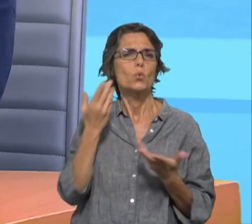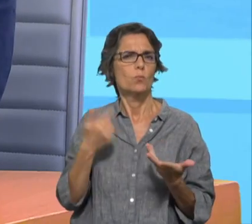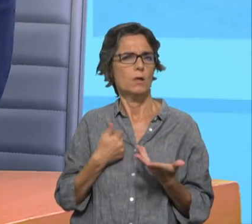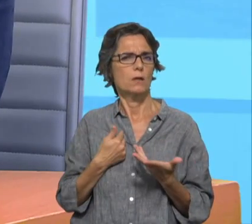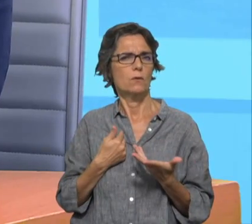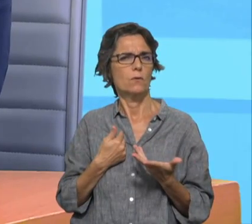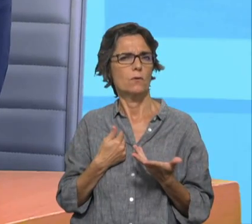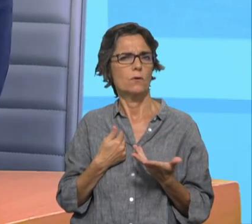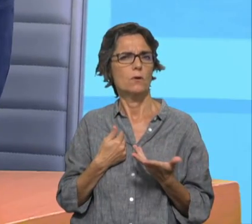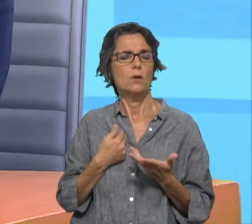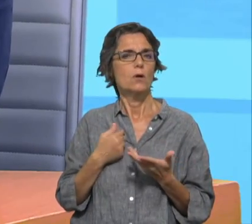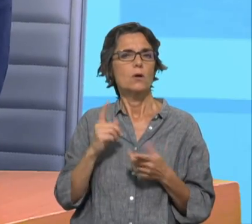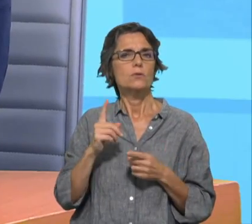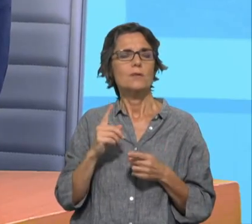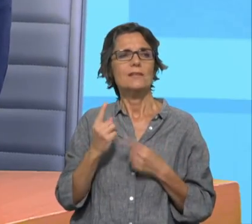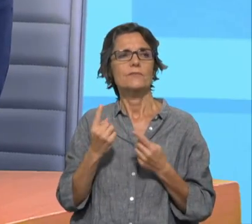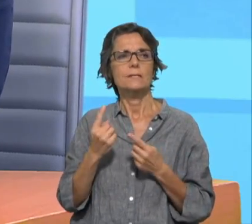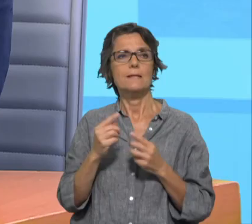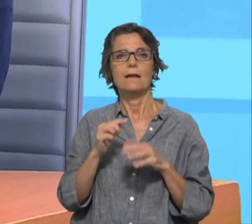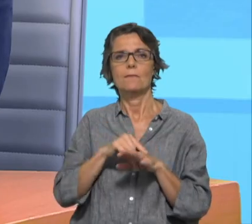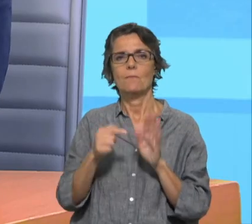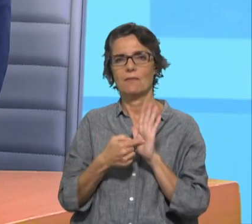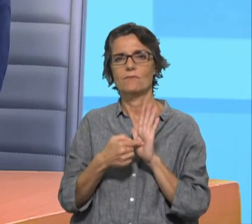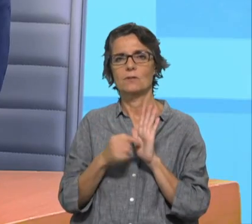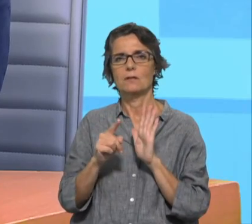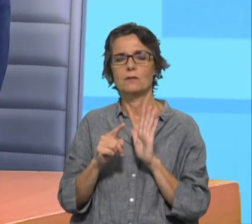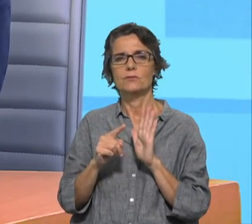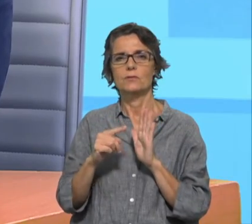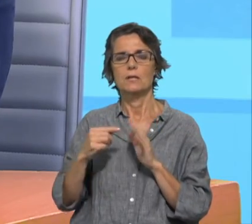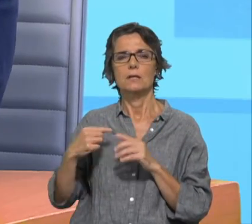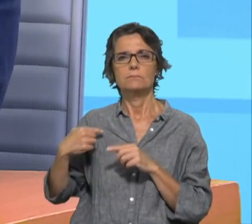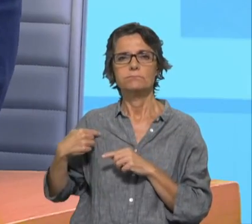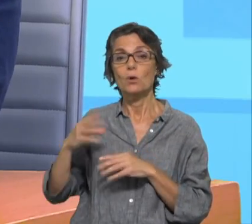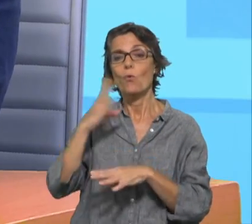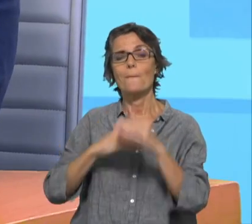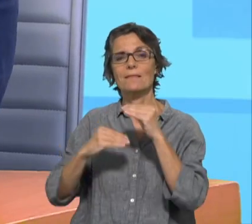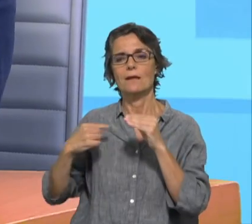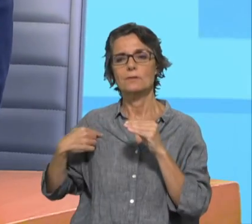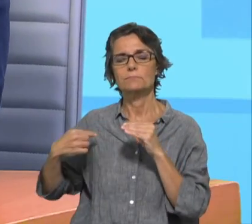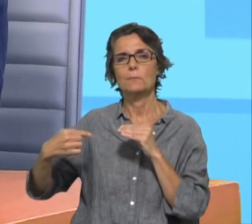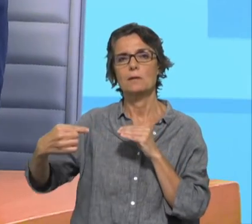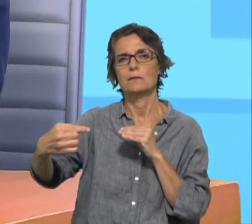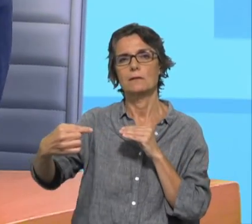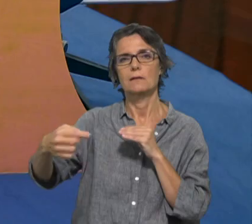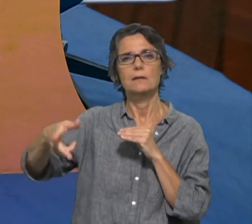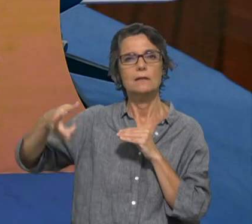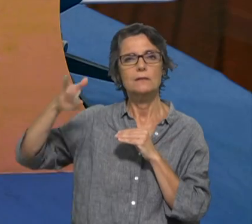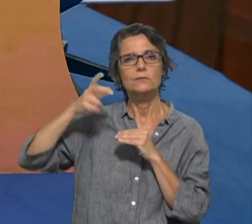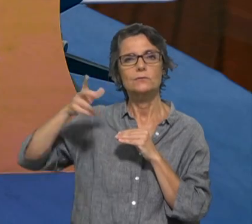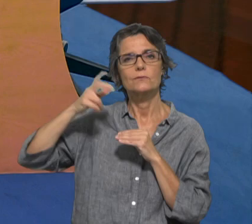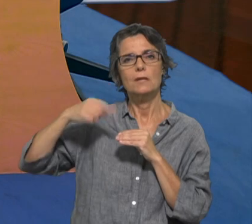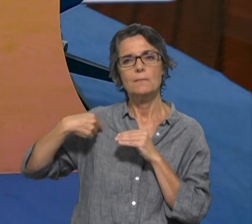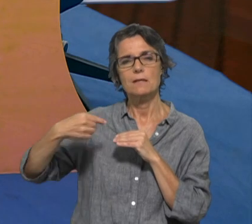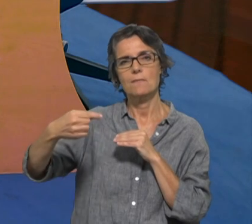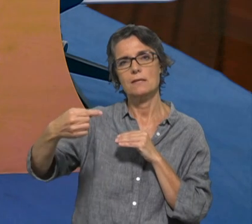não edificar a vida, não construí-la a partir da escuta da palavra de Deus. Porque para um cristão isso é essencial. E, na